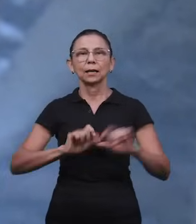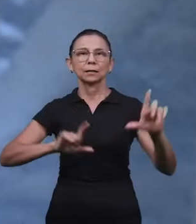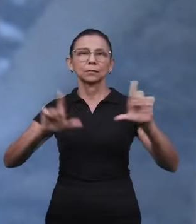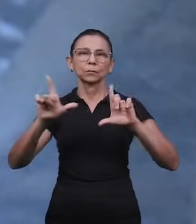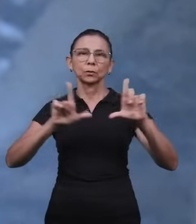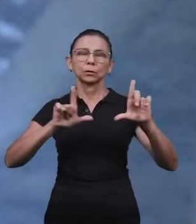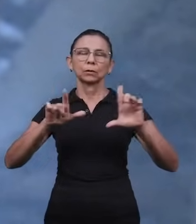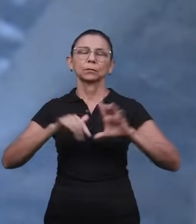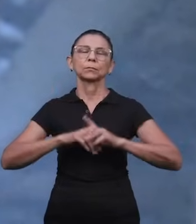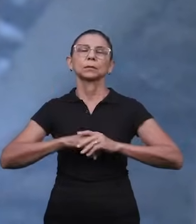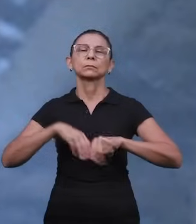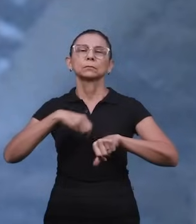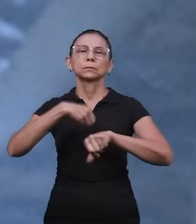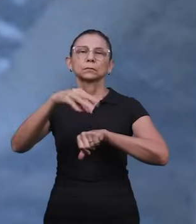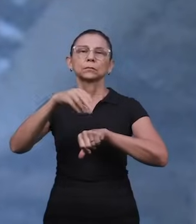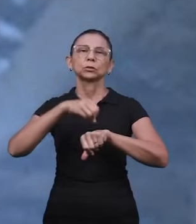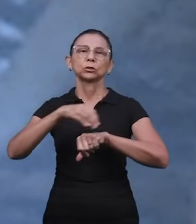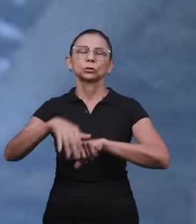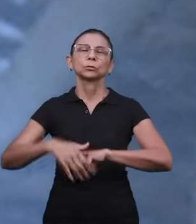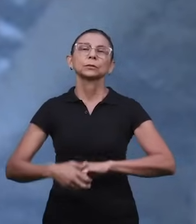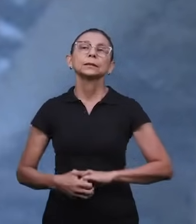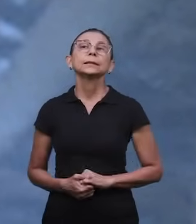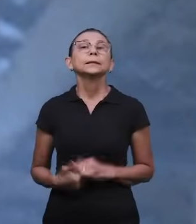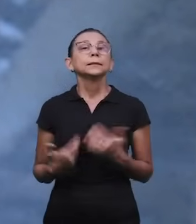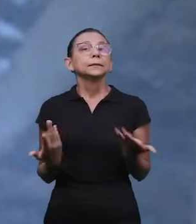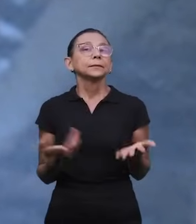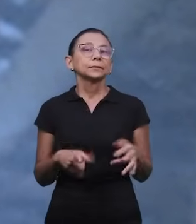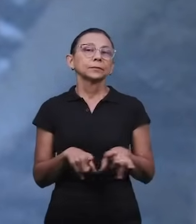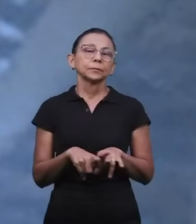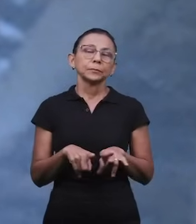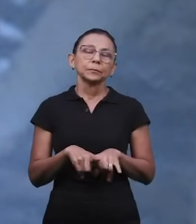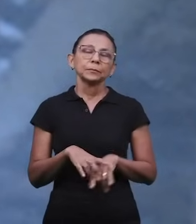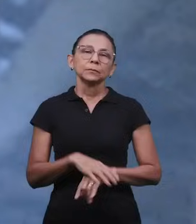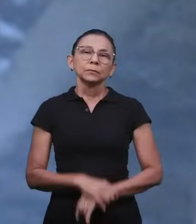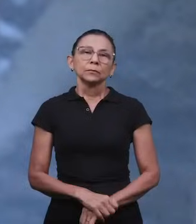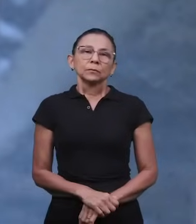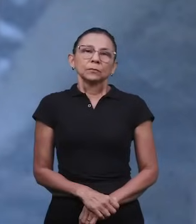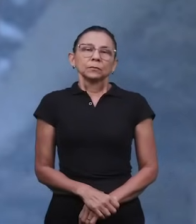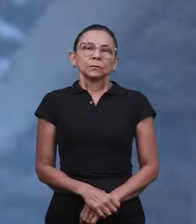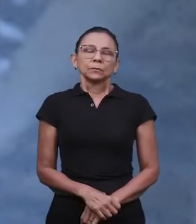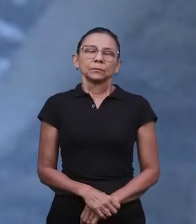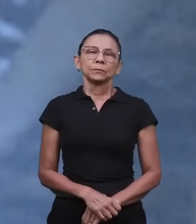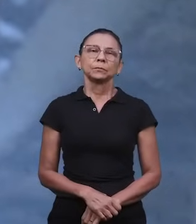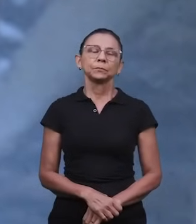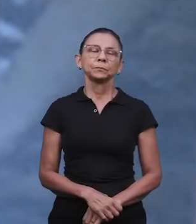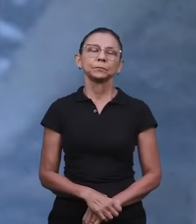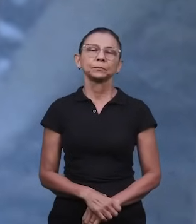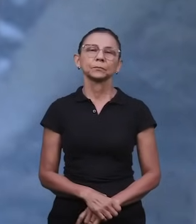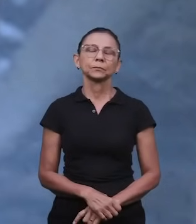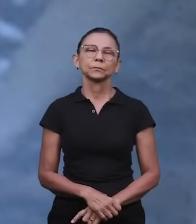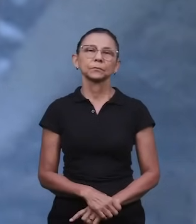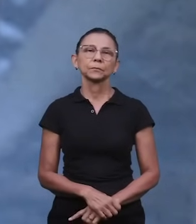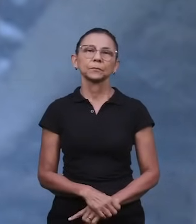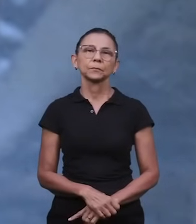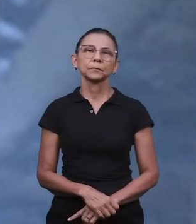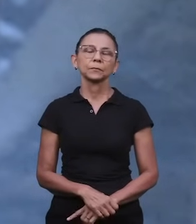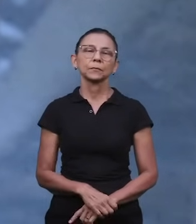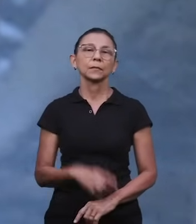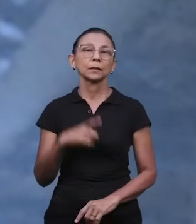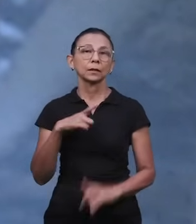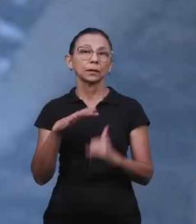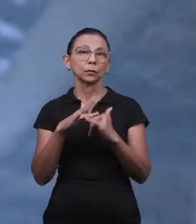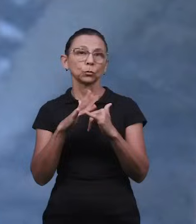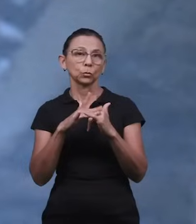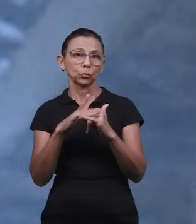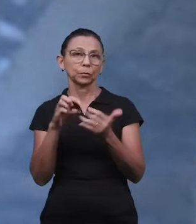programa está sendo transmitido também através desse canal, além, claro, do canal da Igreja Cristã Maranata no YouTube, né?